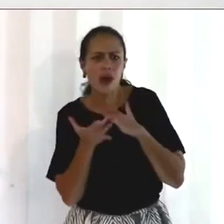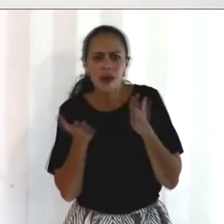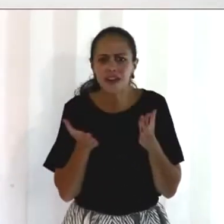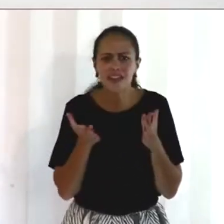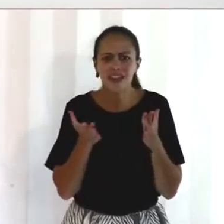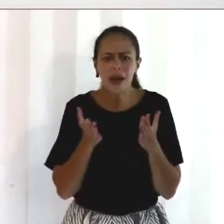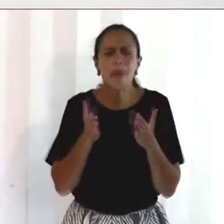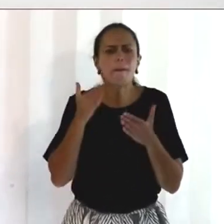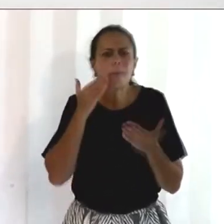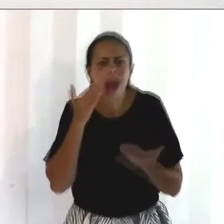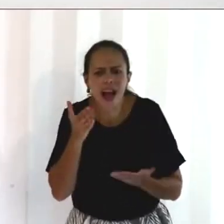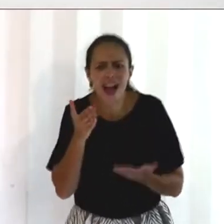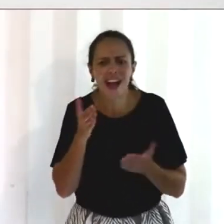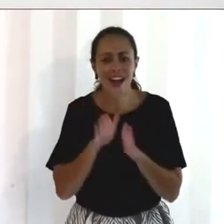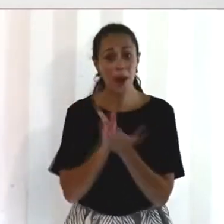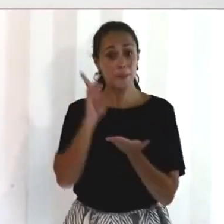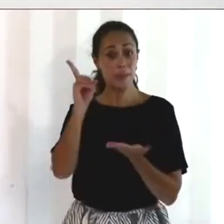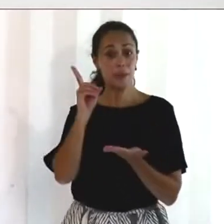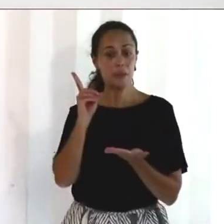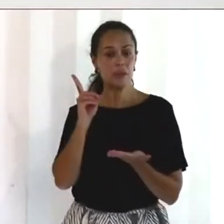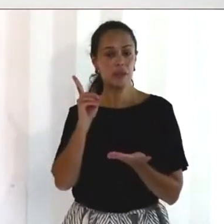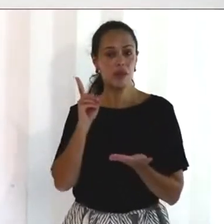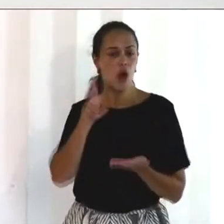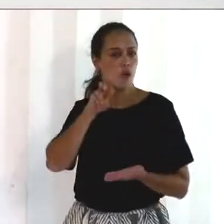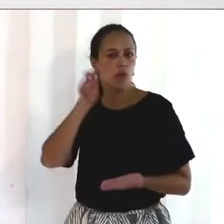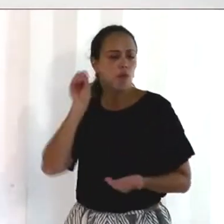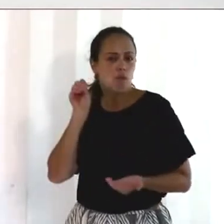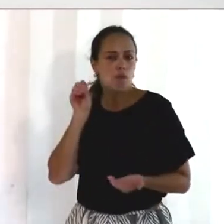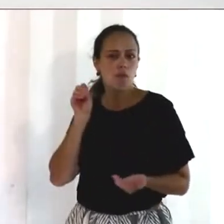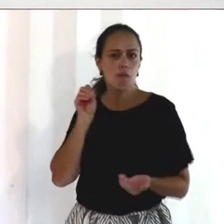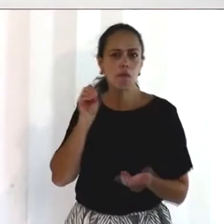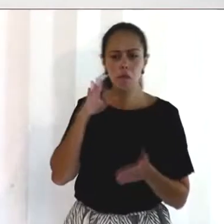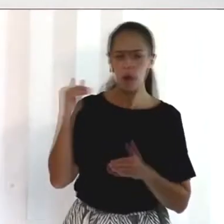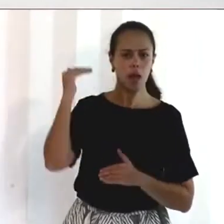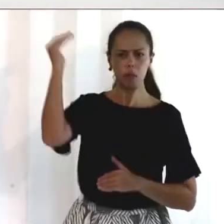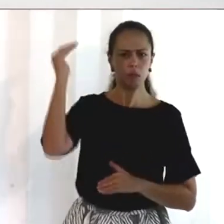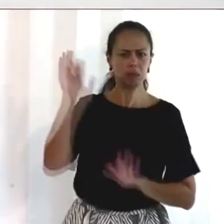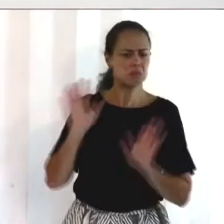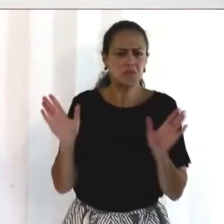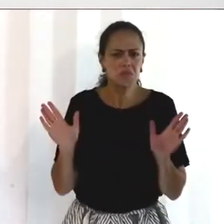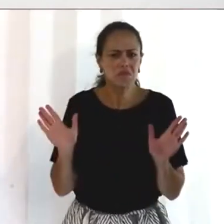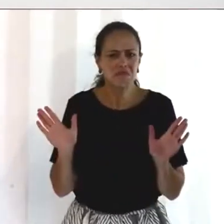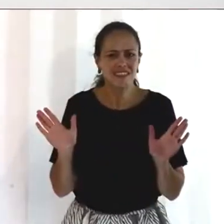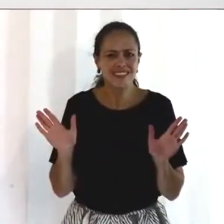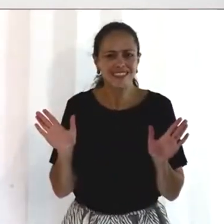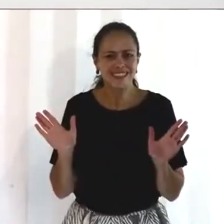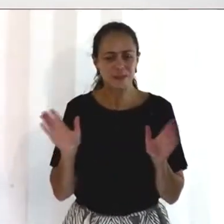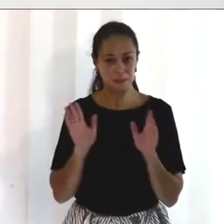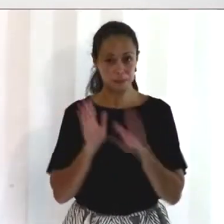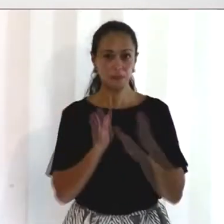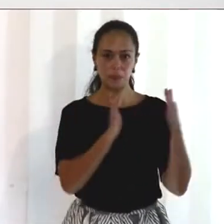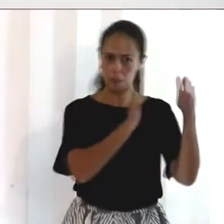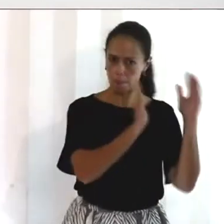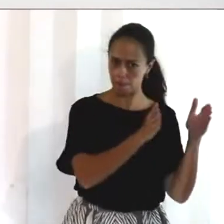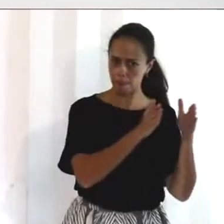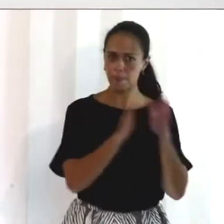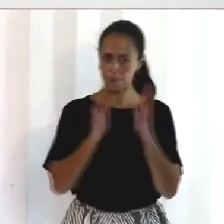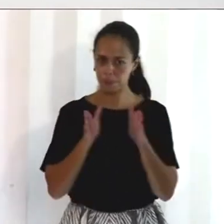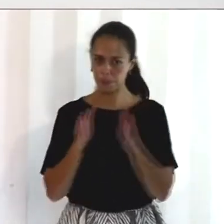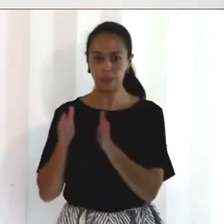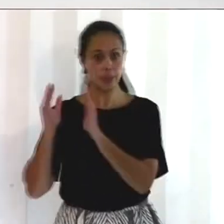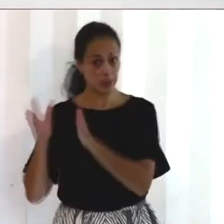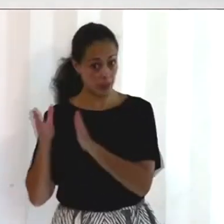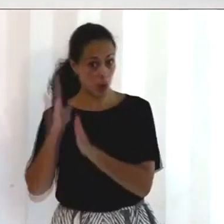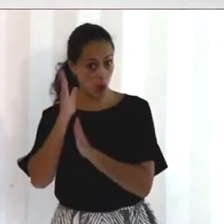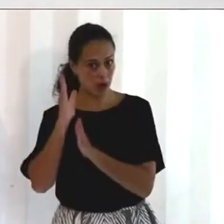Bíblia. Peça para o seu pai, para o seu avô, para quem for, uma Bíblia. A terceira coisa, crianças,